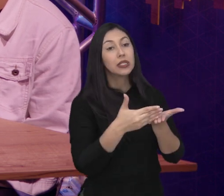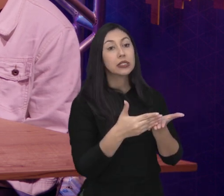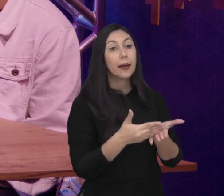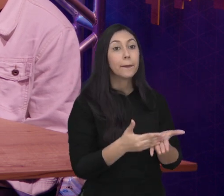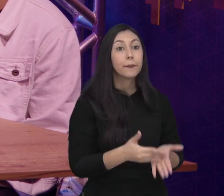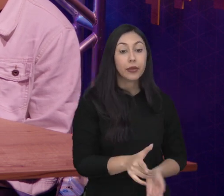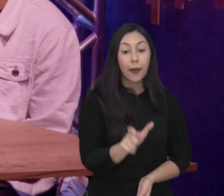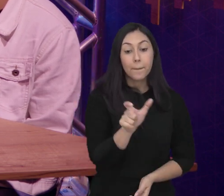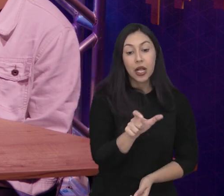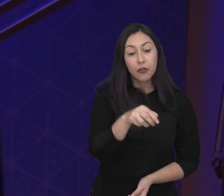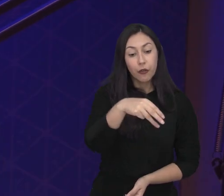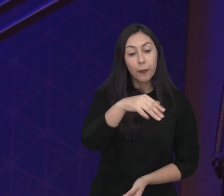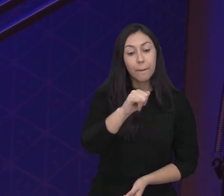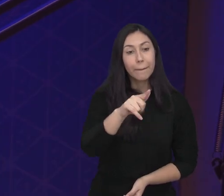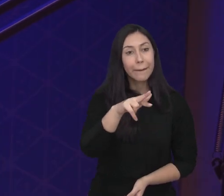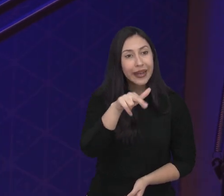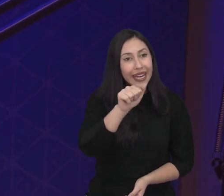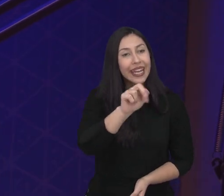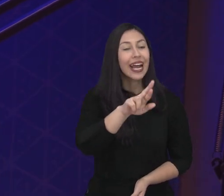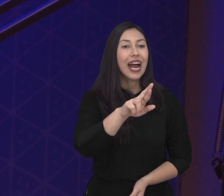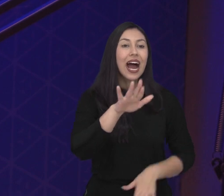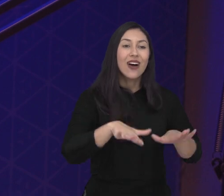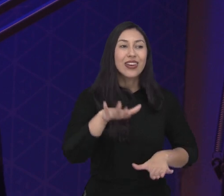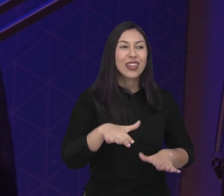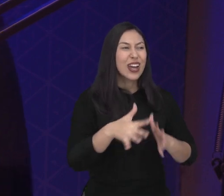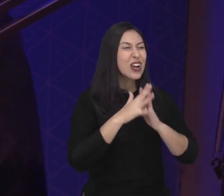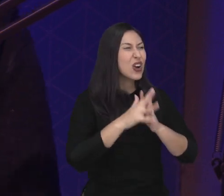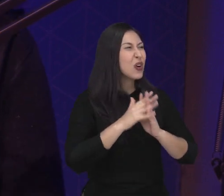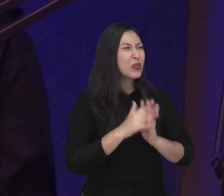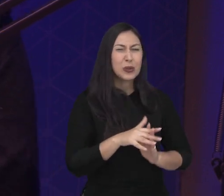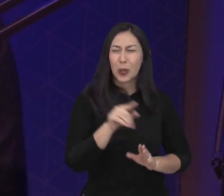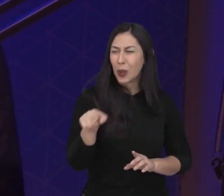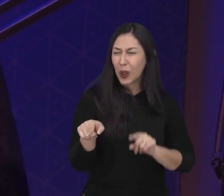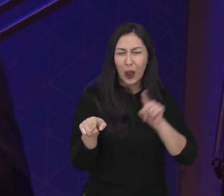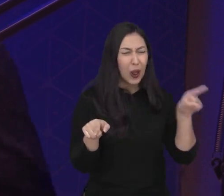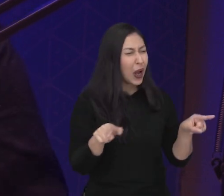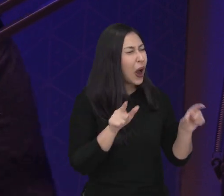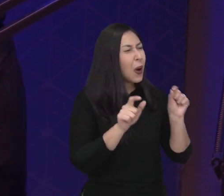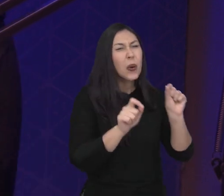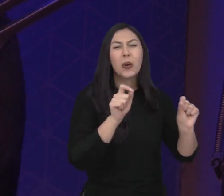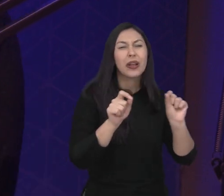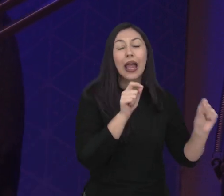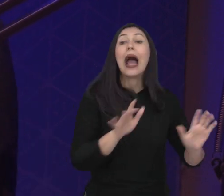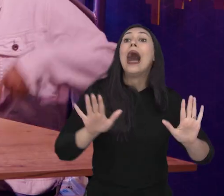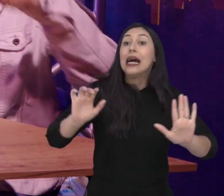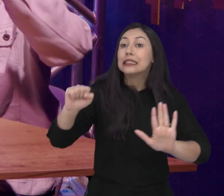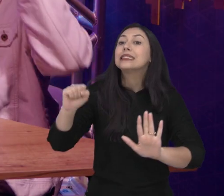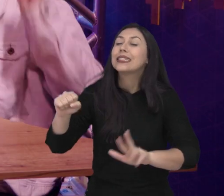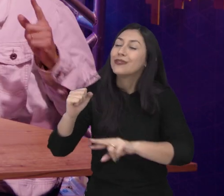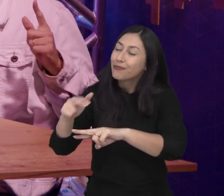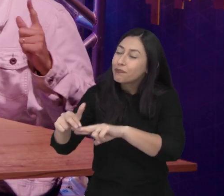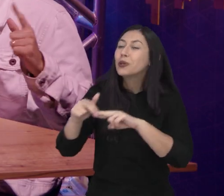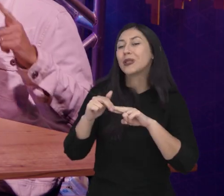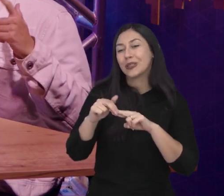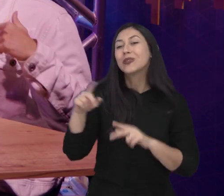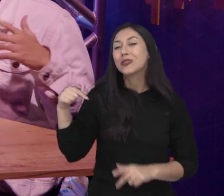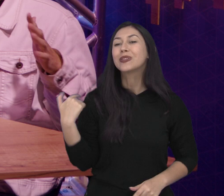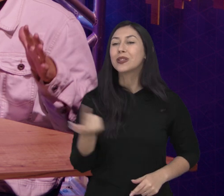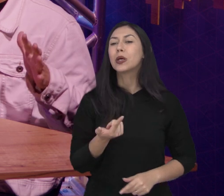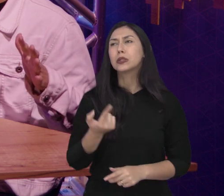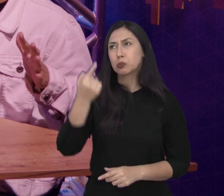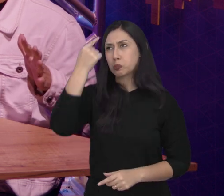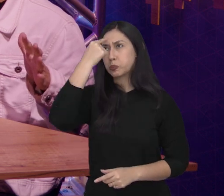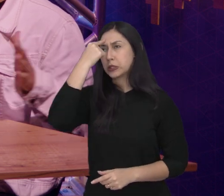na palavra migrar, porque às vezes a gente confunde, o que é imigração? Migração, emigração? Até por causa disso,